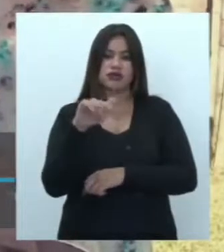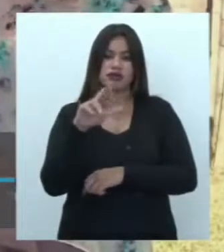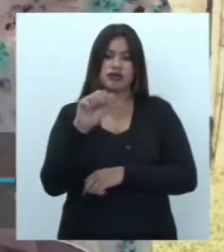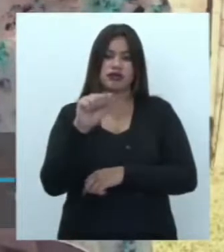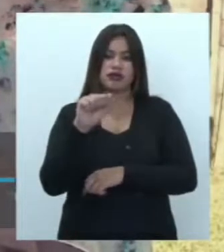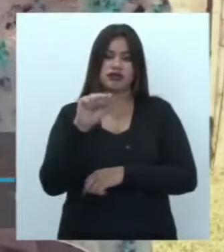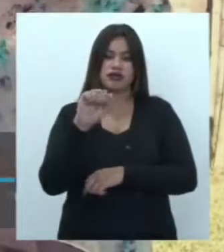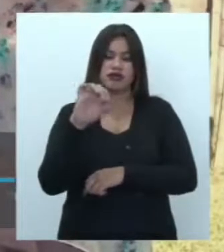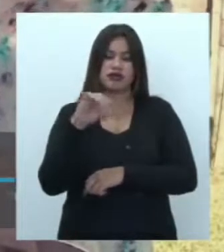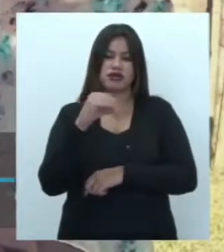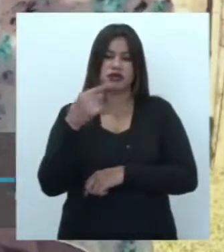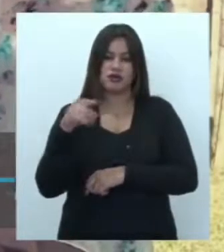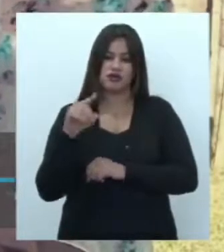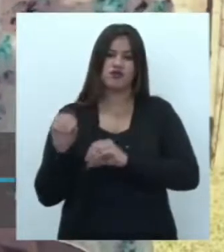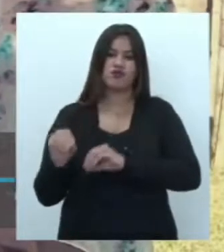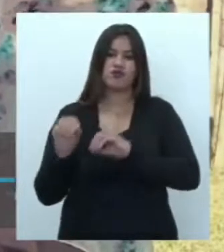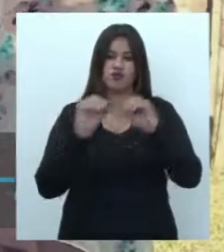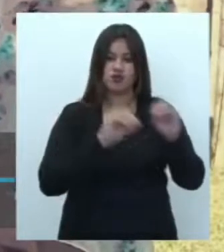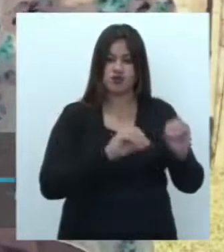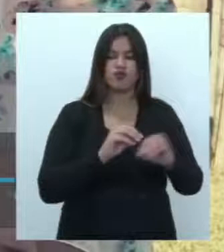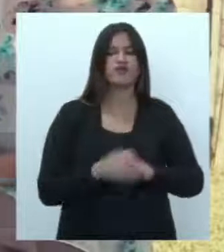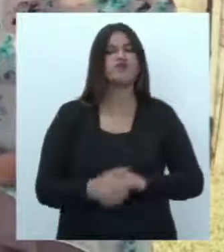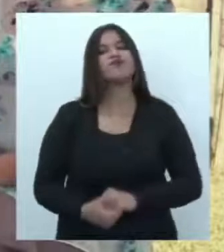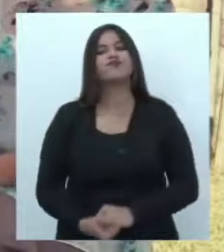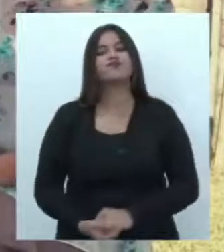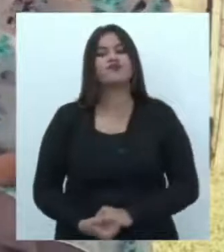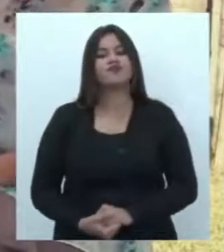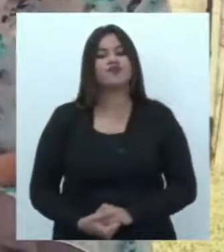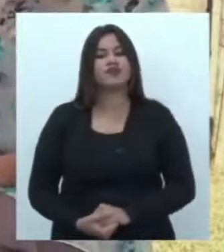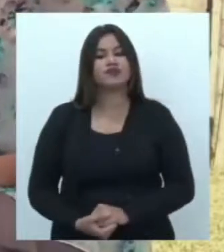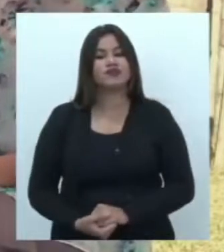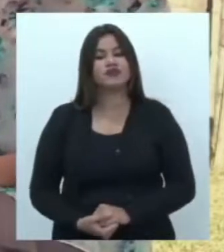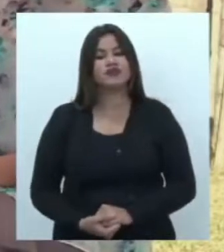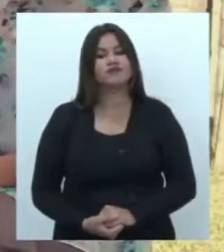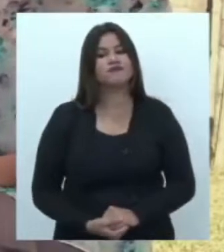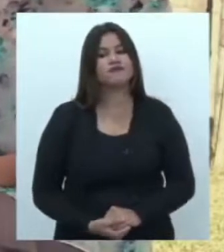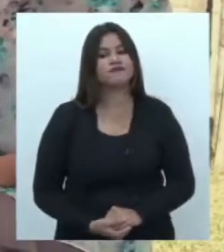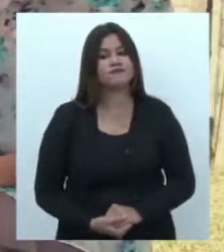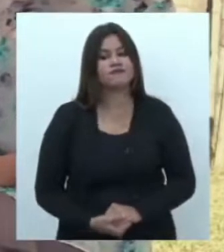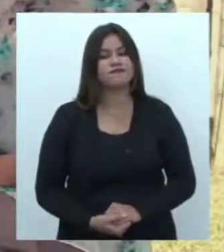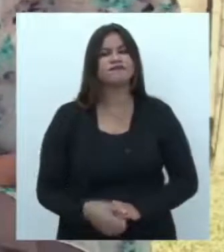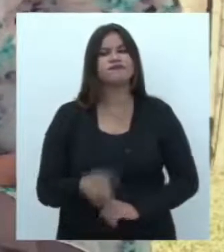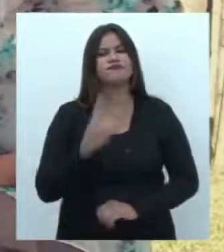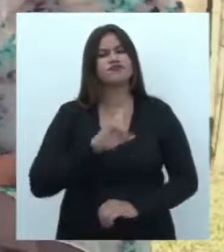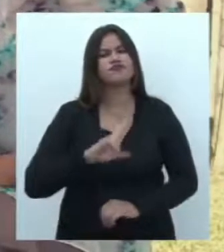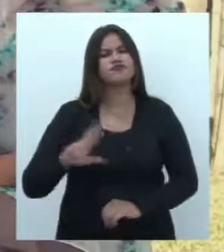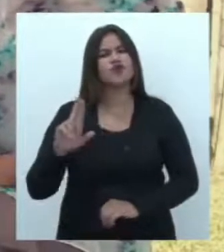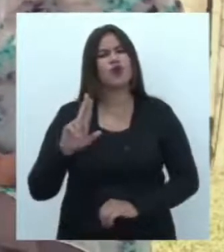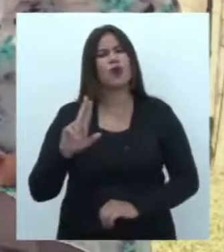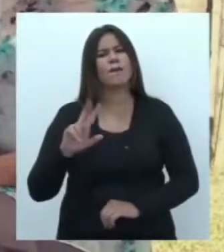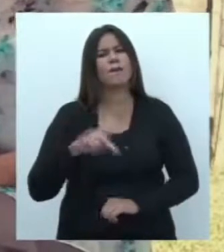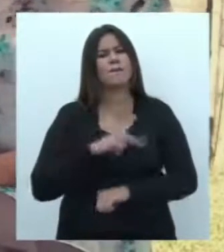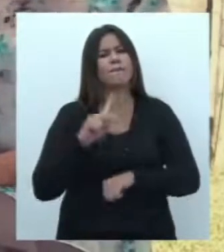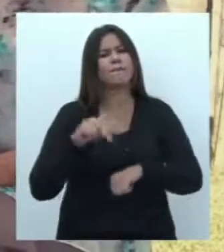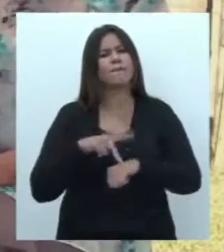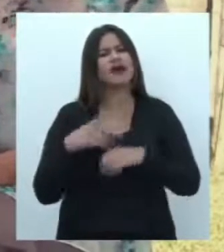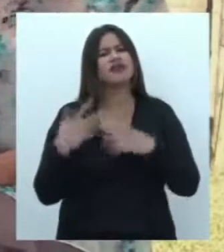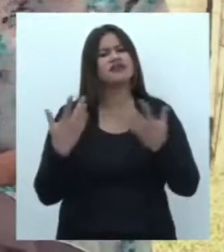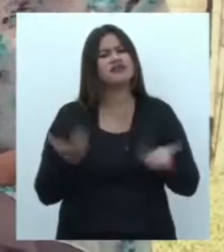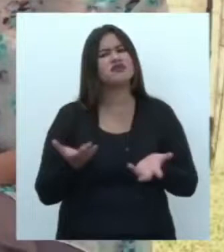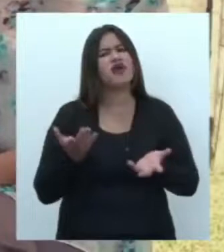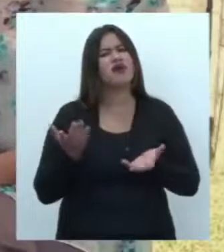de emigração. Tudo bem? E qual é o nome mesmo dos países que usamos aqui